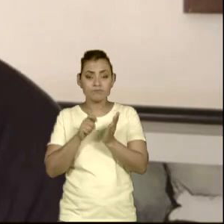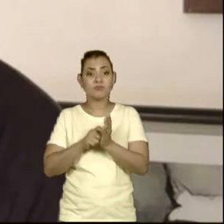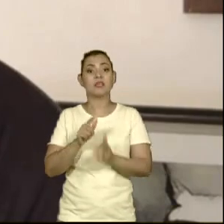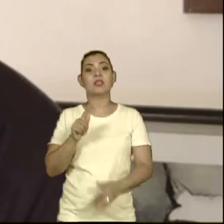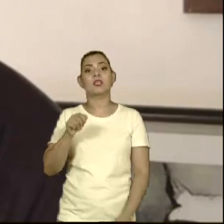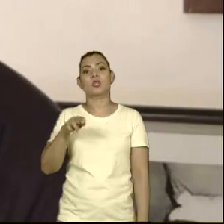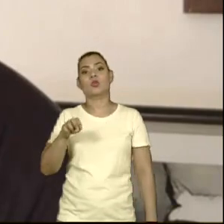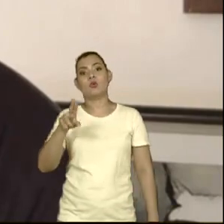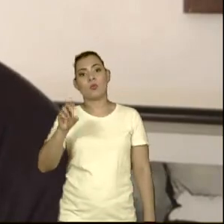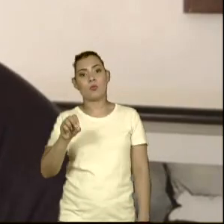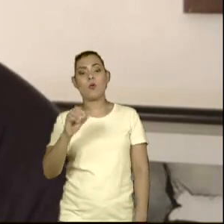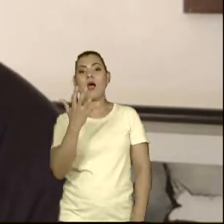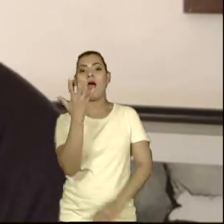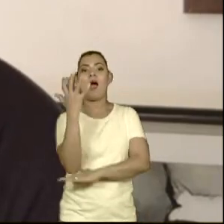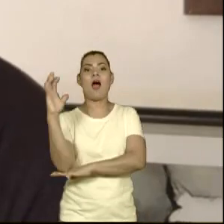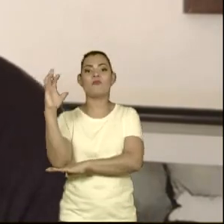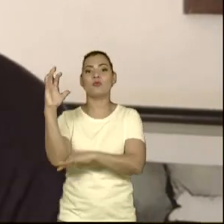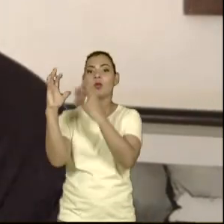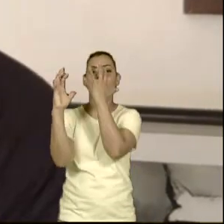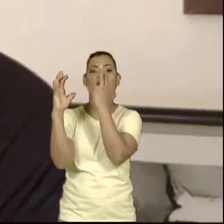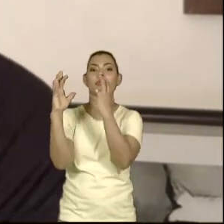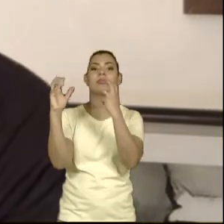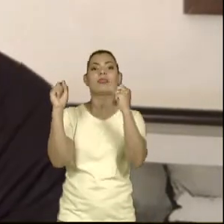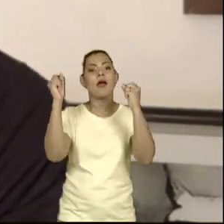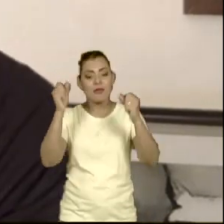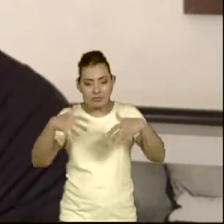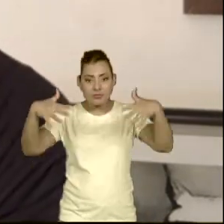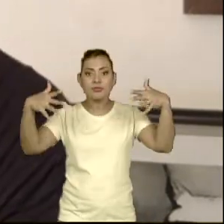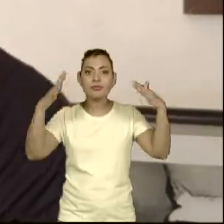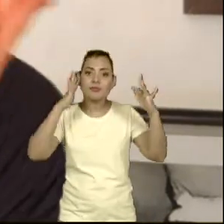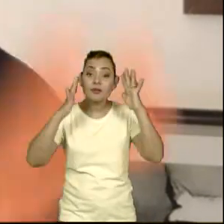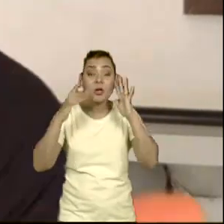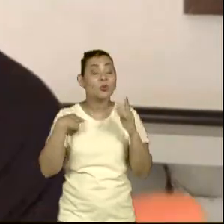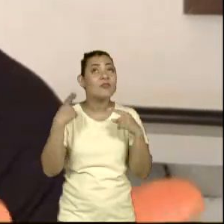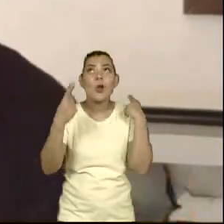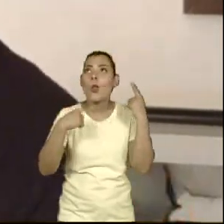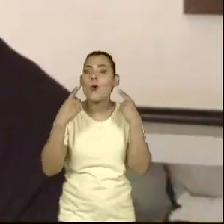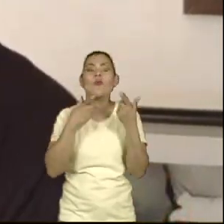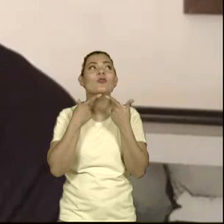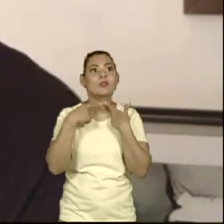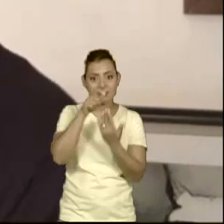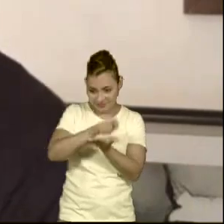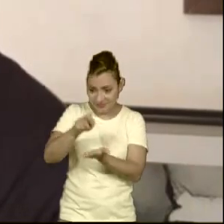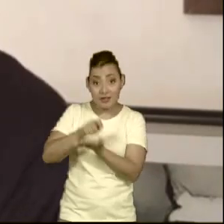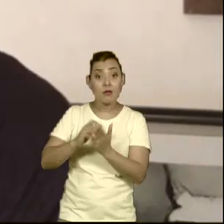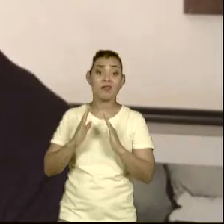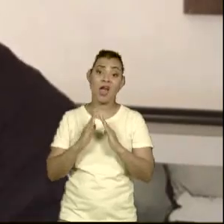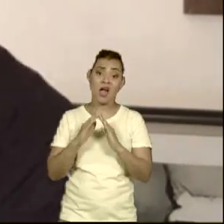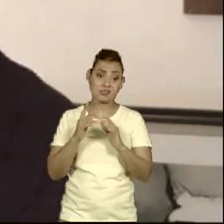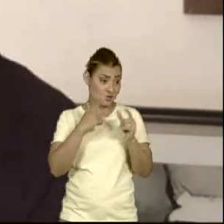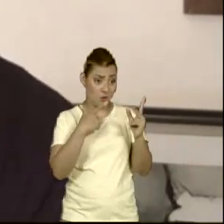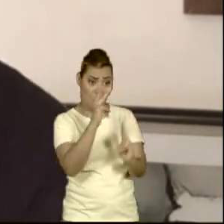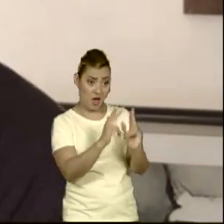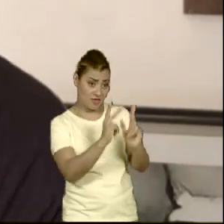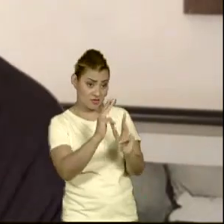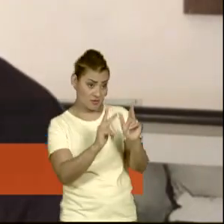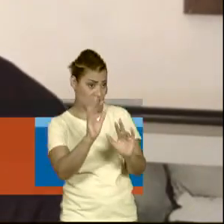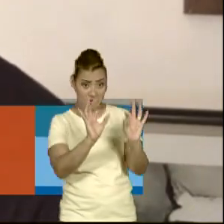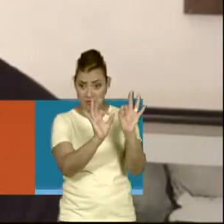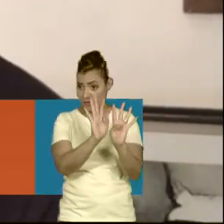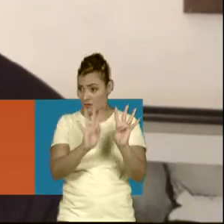Gnomo e a Árvore Encantada, tá? E eu estava louco com essa brincadeira, gente, sem recurso nenhum, fazendo tudo em casa, fazendo boneco, fazendo cenário,